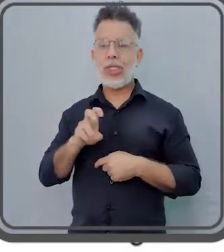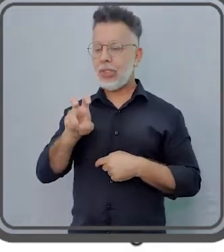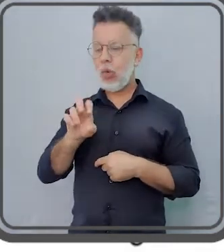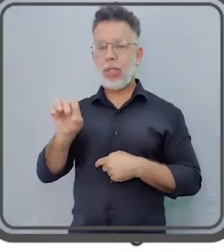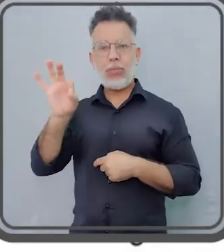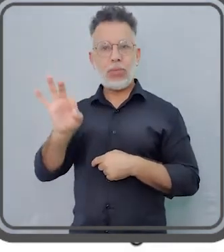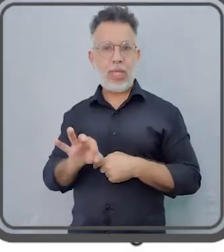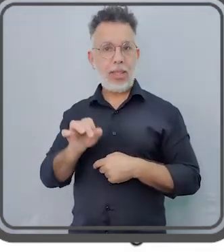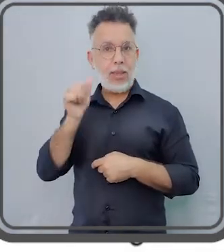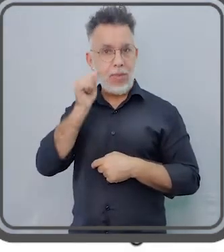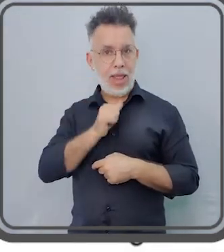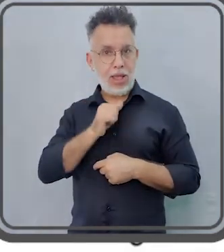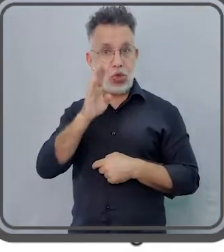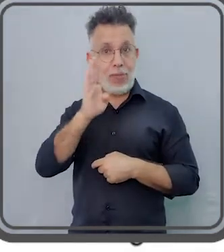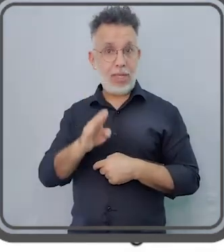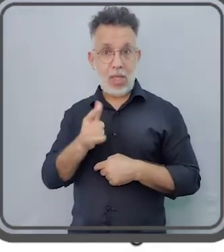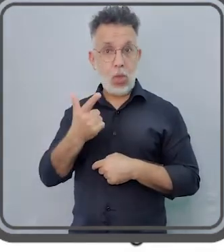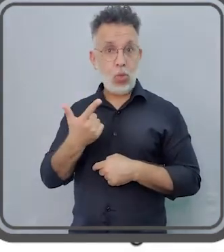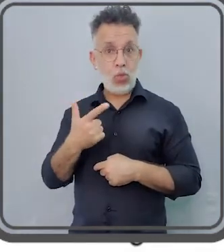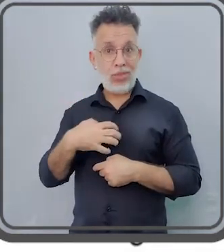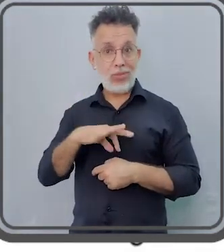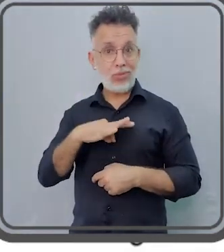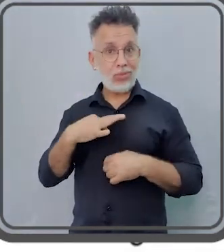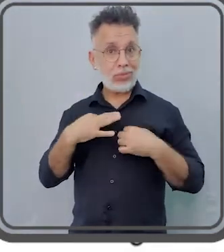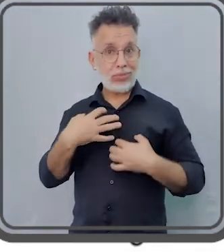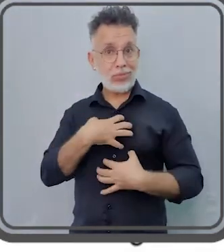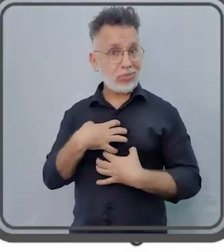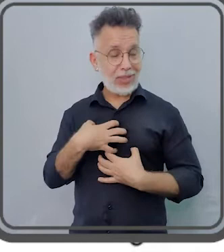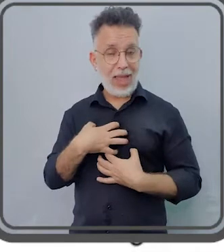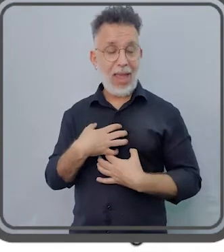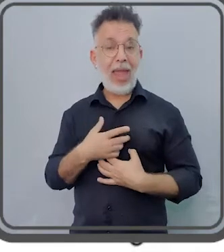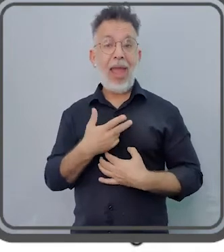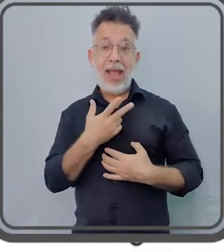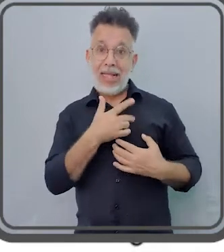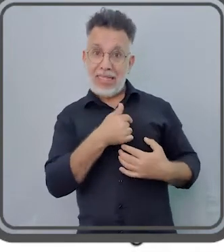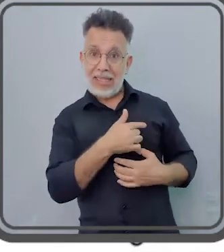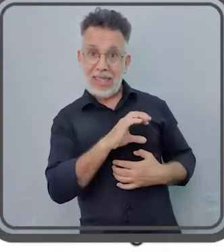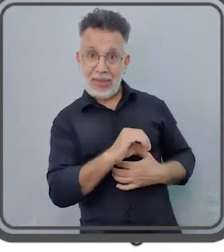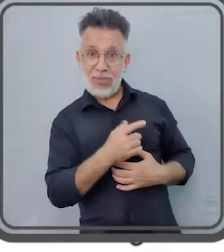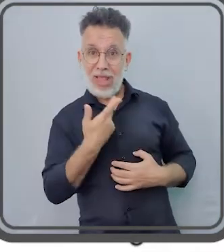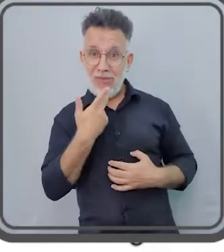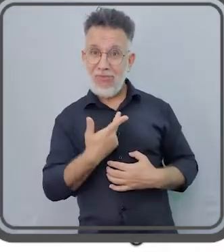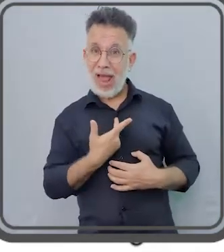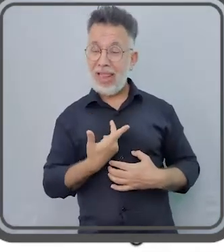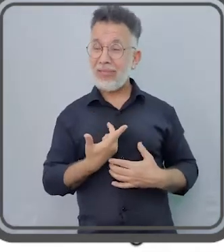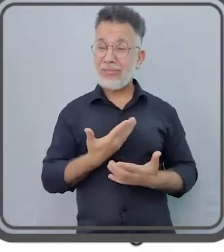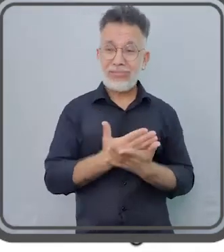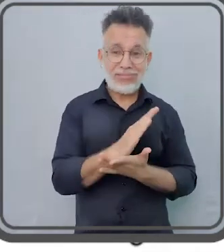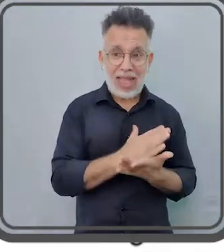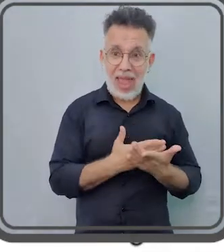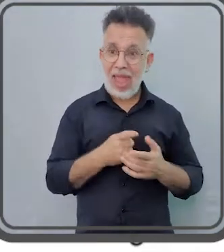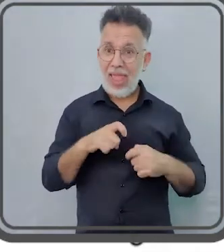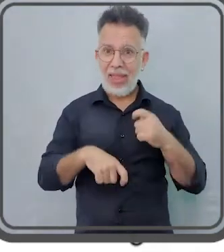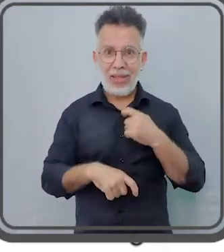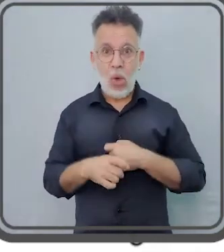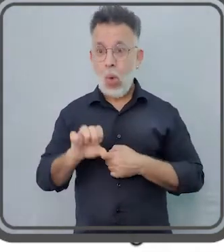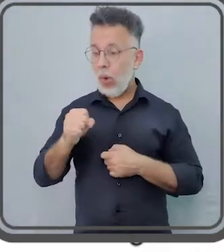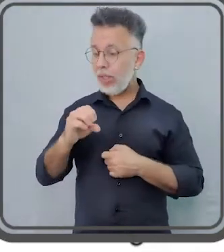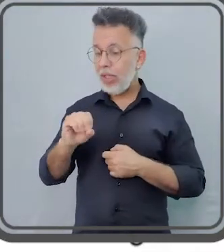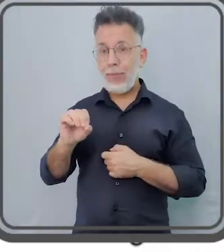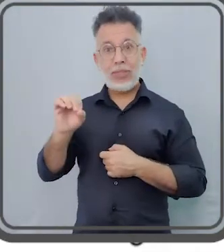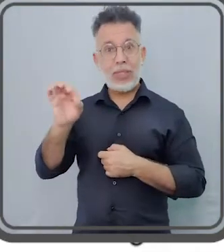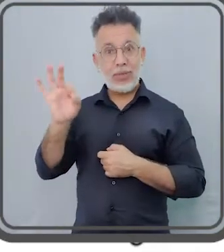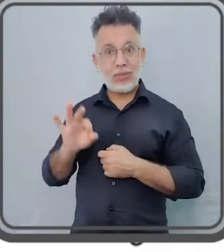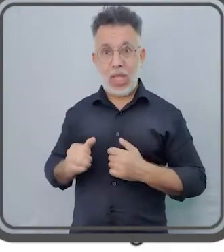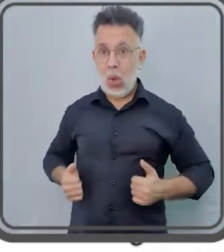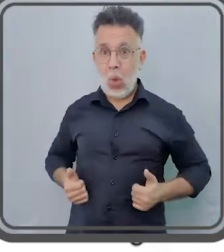prazer. 70% confirma que já teve algum desconforto na hora da relação. 80% das consumidoras não estão felizes